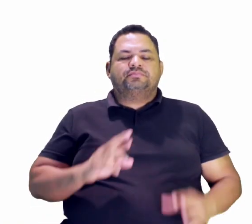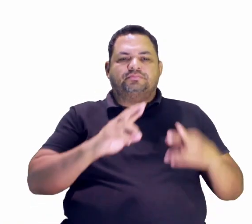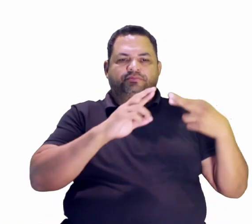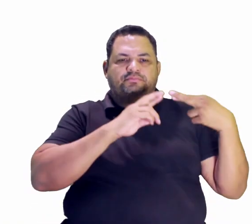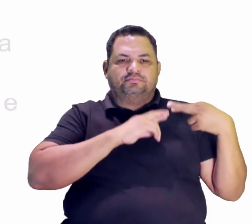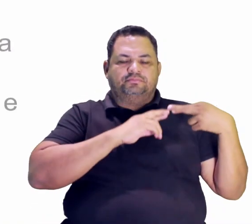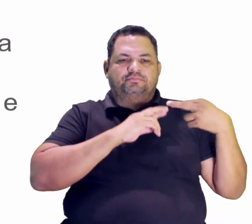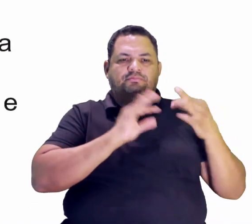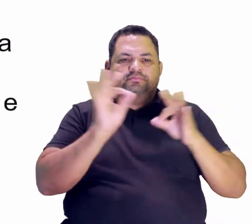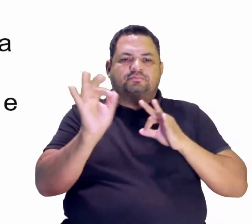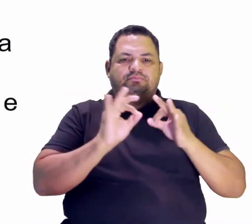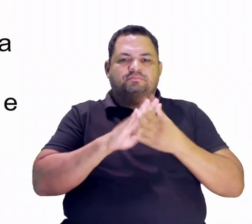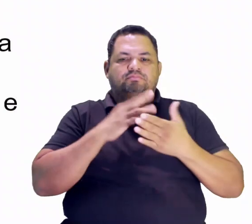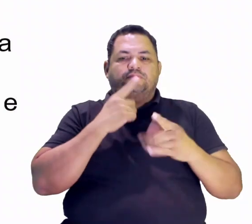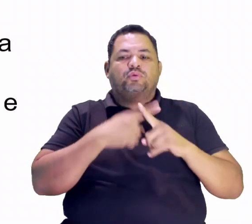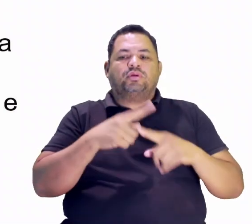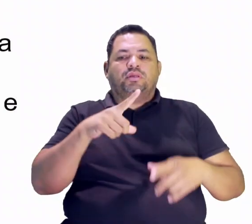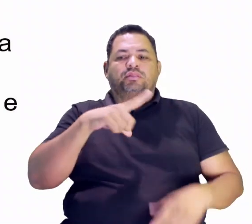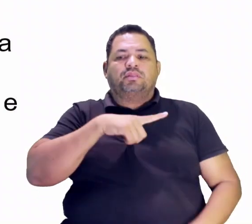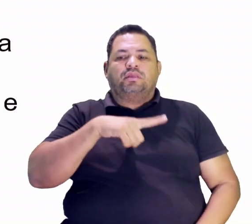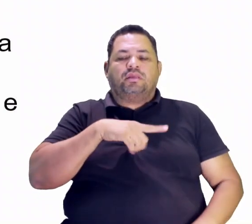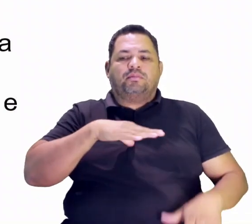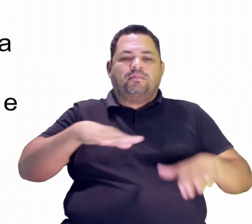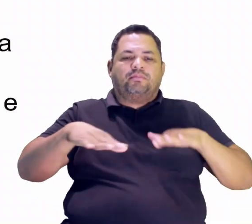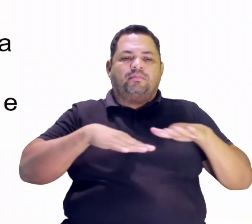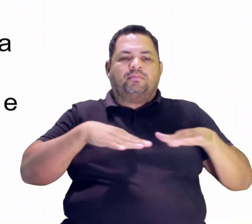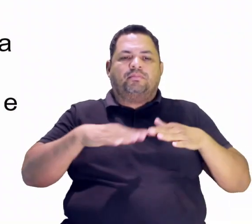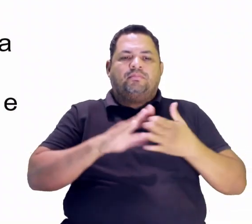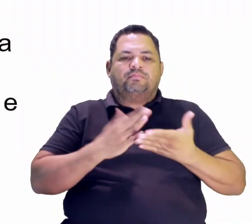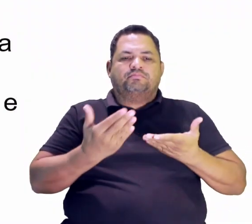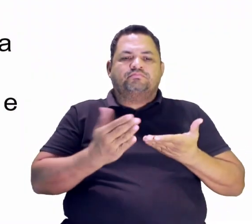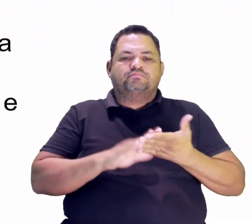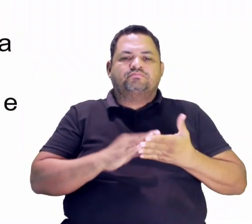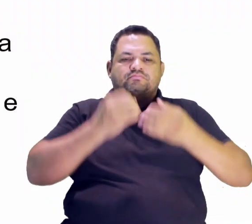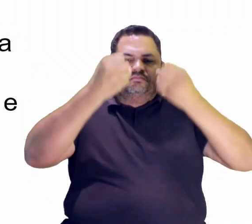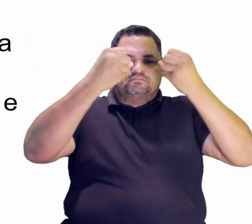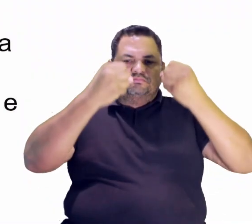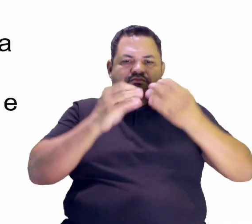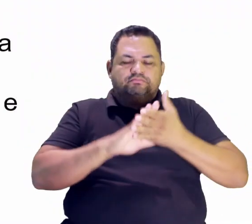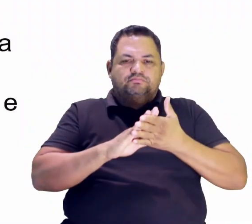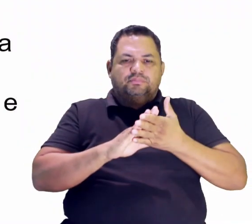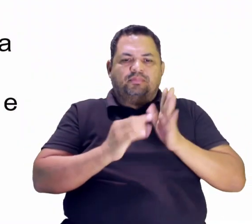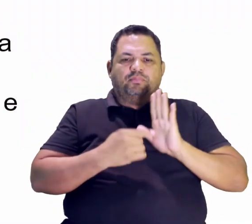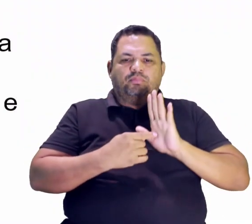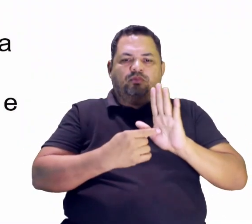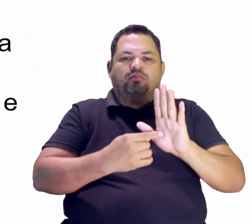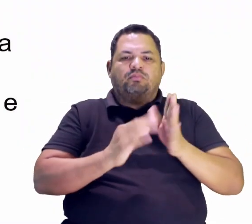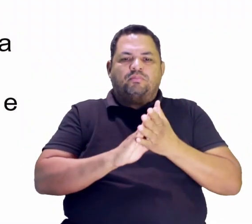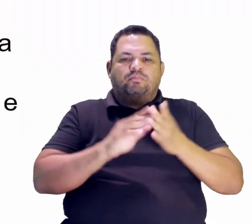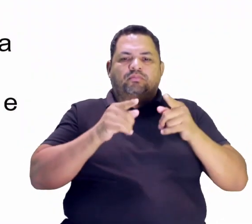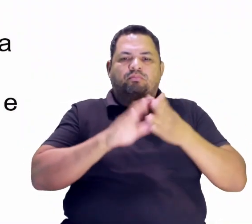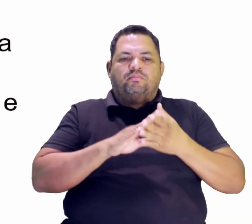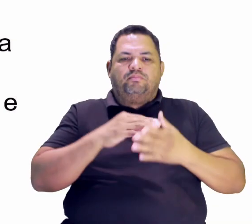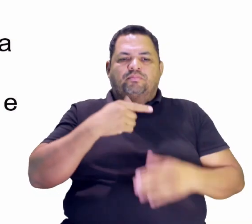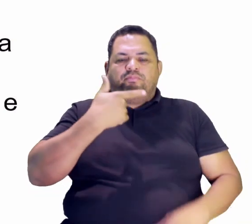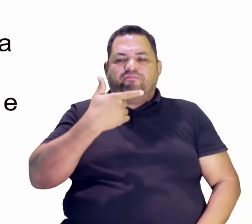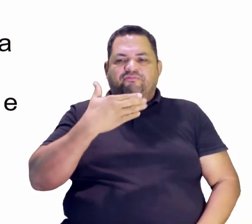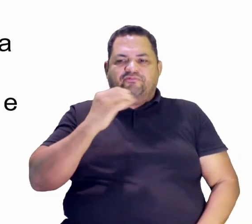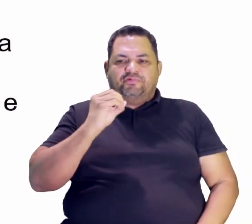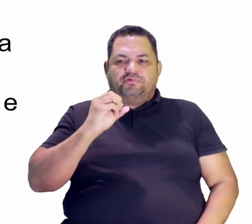pela causa do movimento, né? Então, além de especificar o módulo, você vai lá falar 20